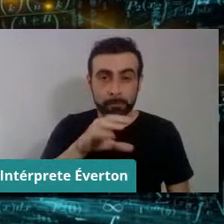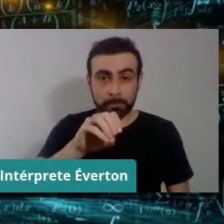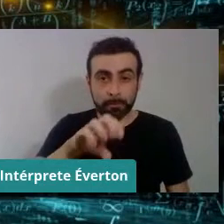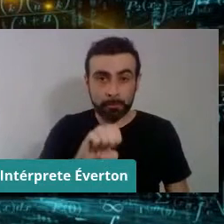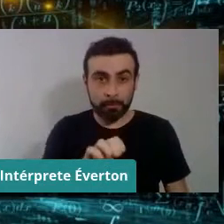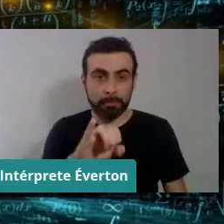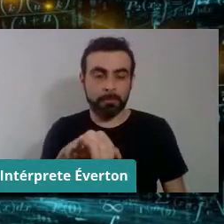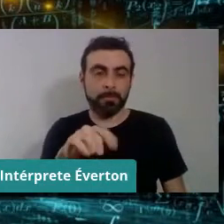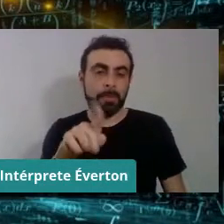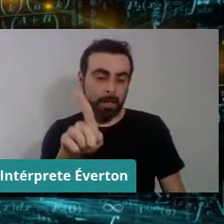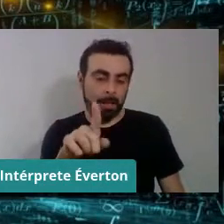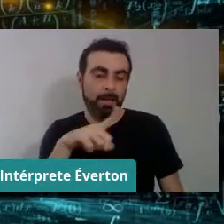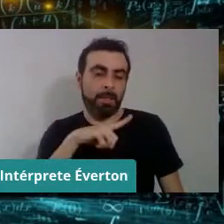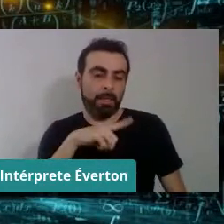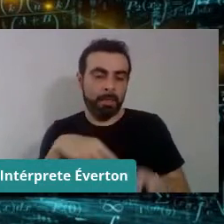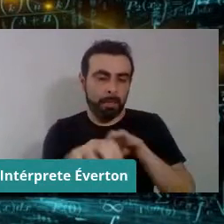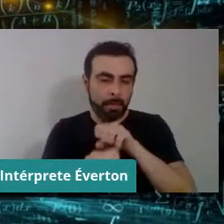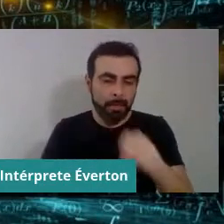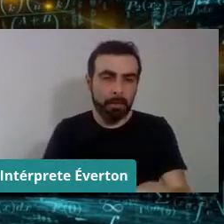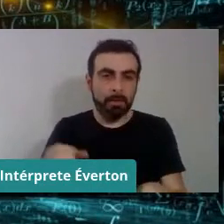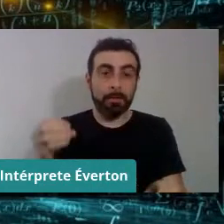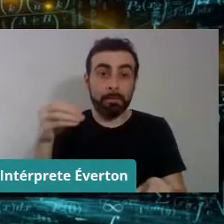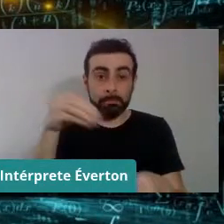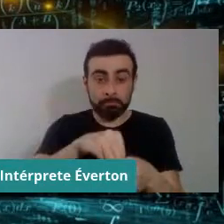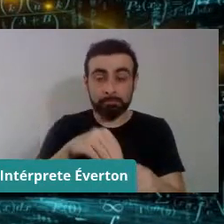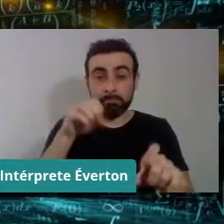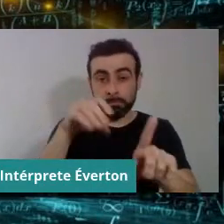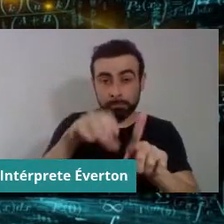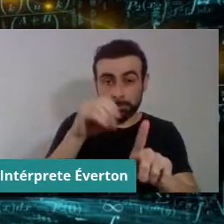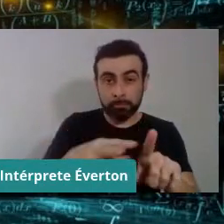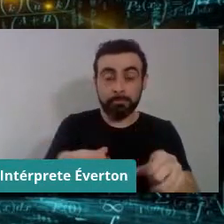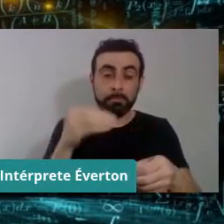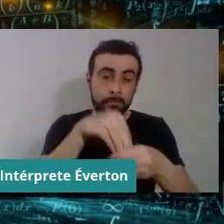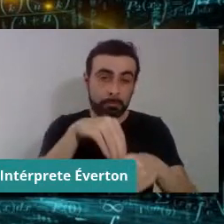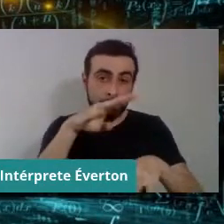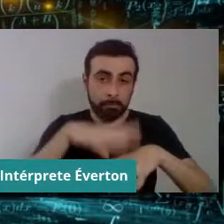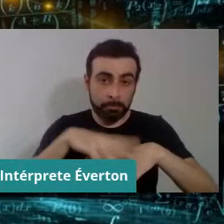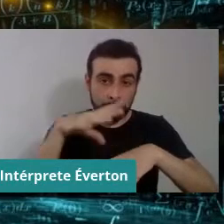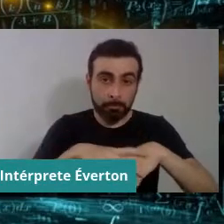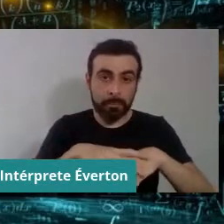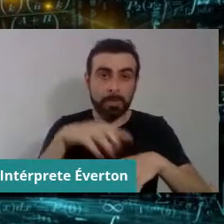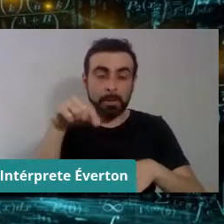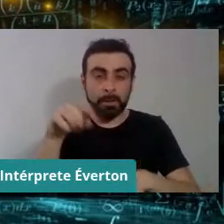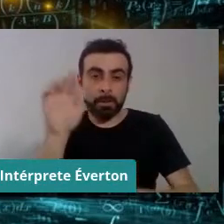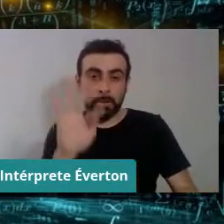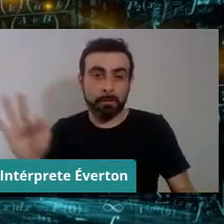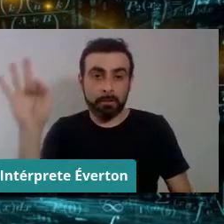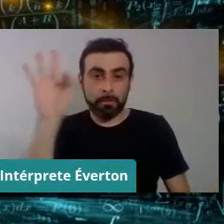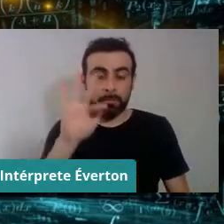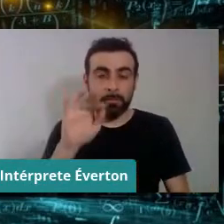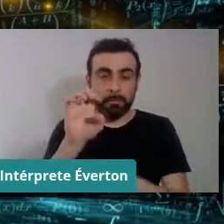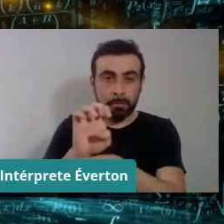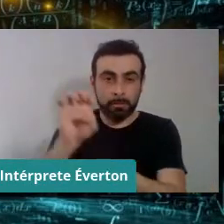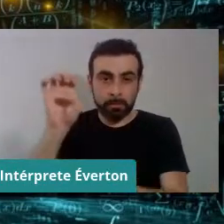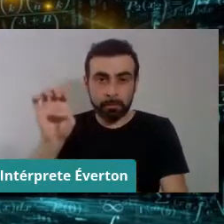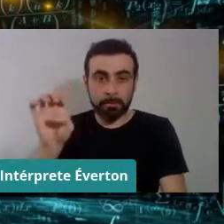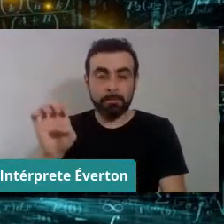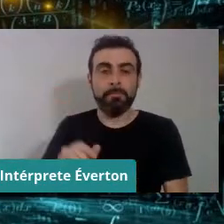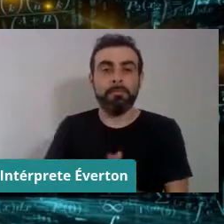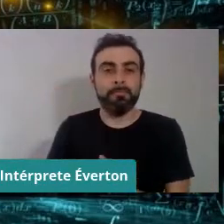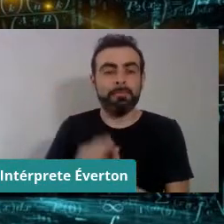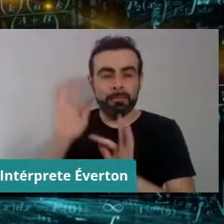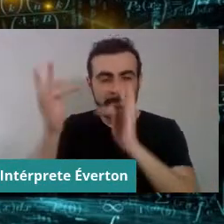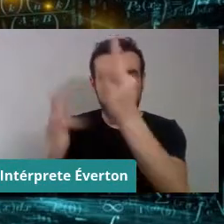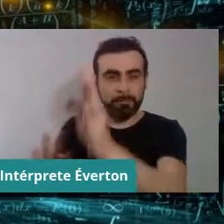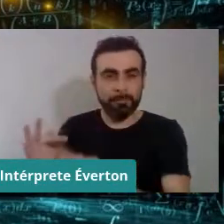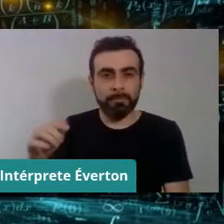possui graduação em licenciatura plena em matemática pela Faculdade Estadual de Filosofia, Ciências e